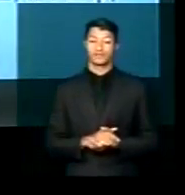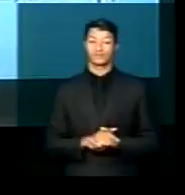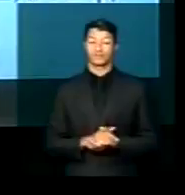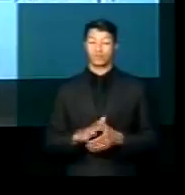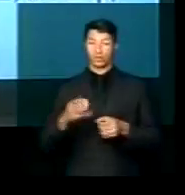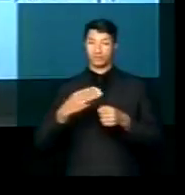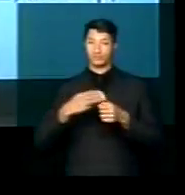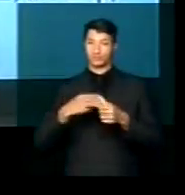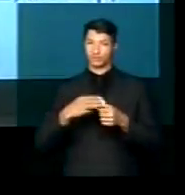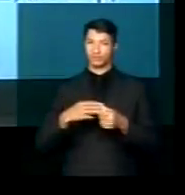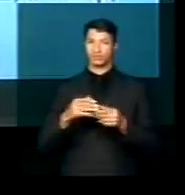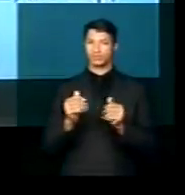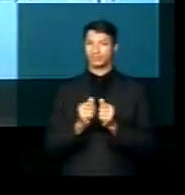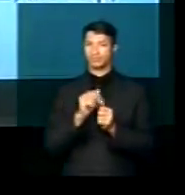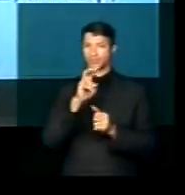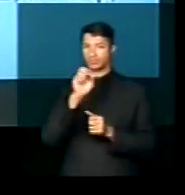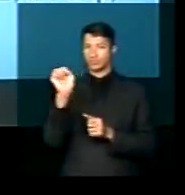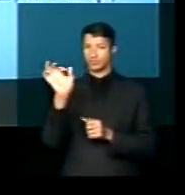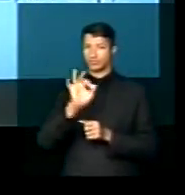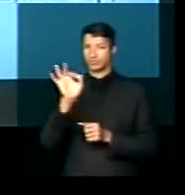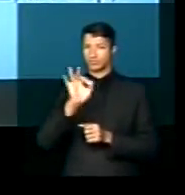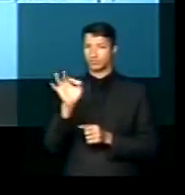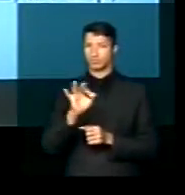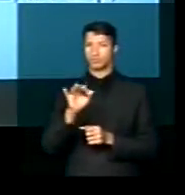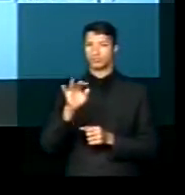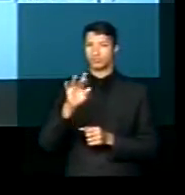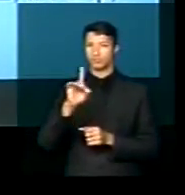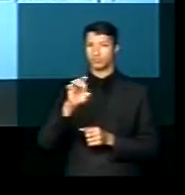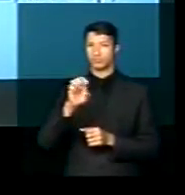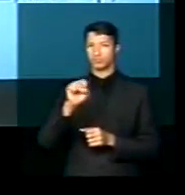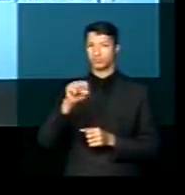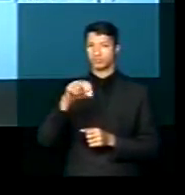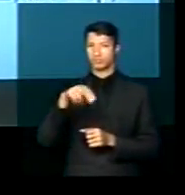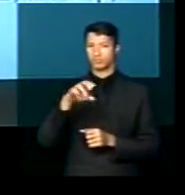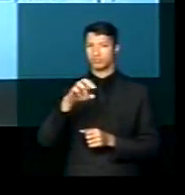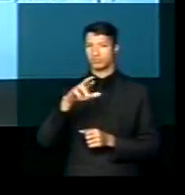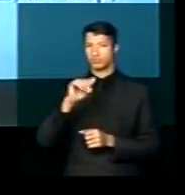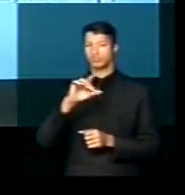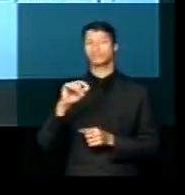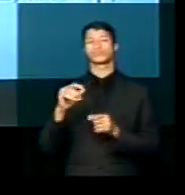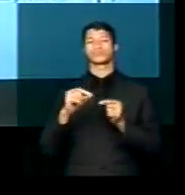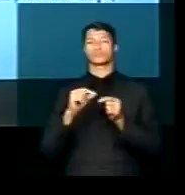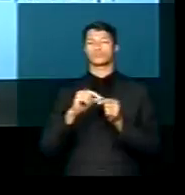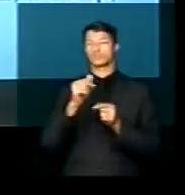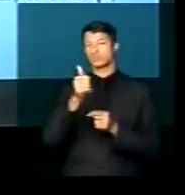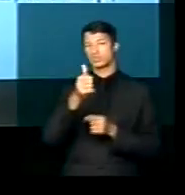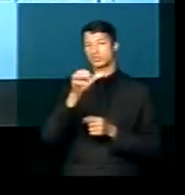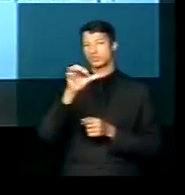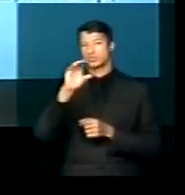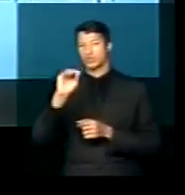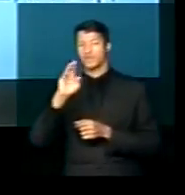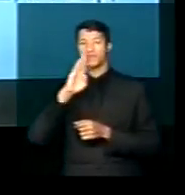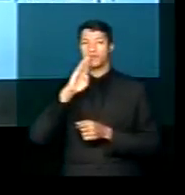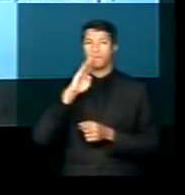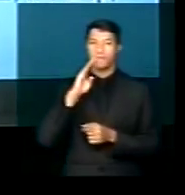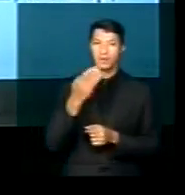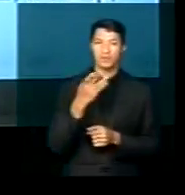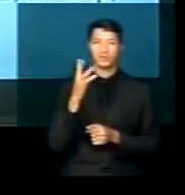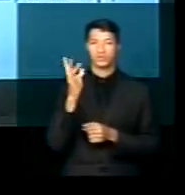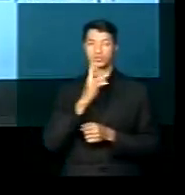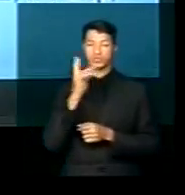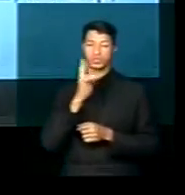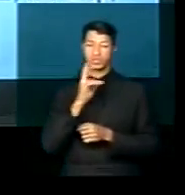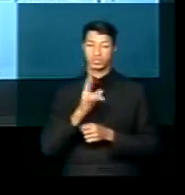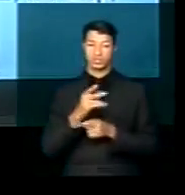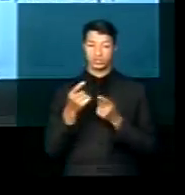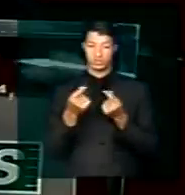os municípios arcaram com 58% dessa desoneração, o que equivale a 190 bilhões de